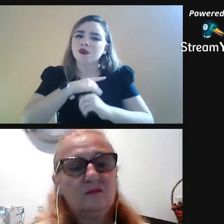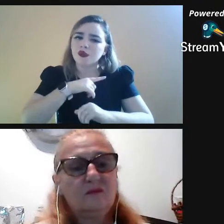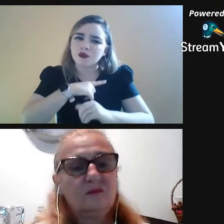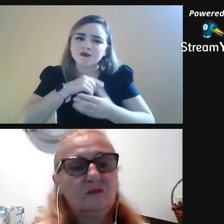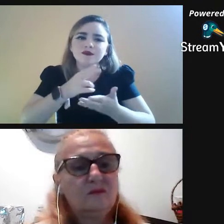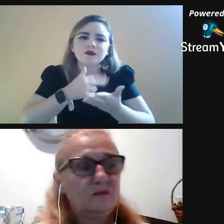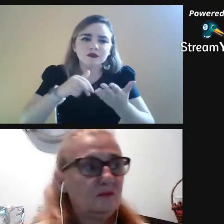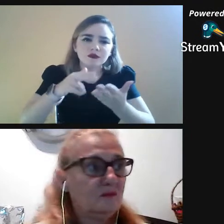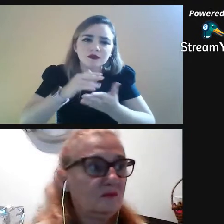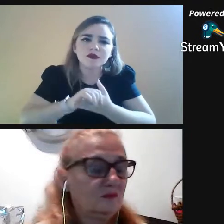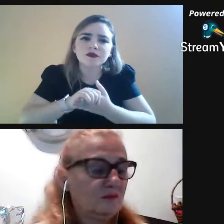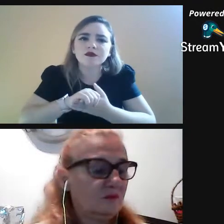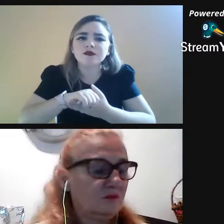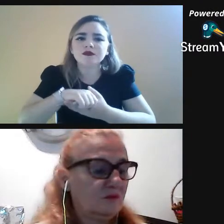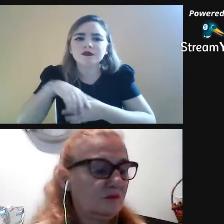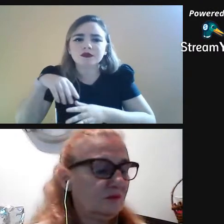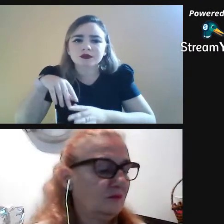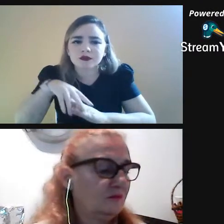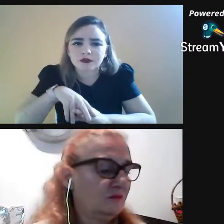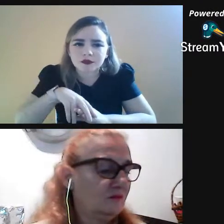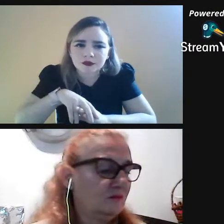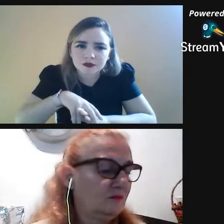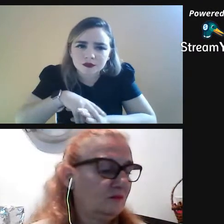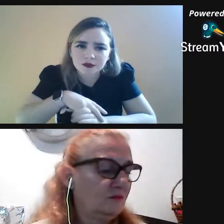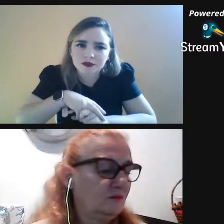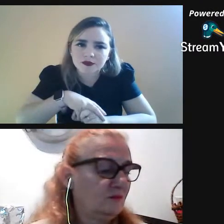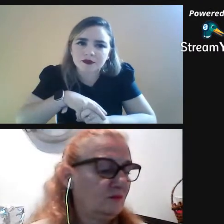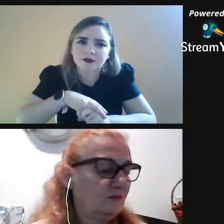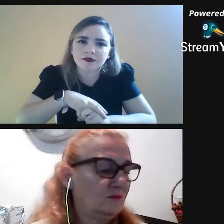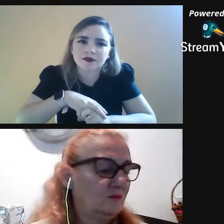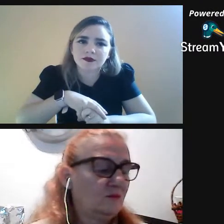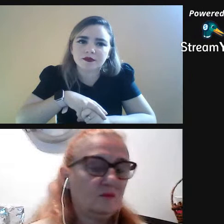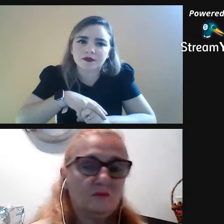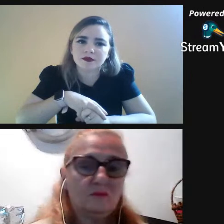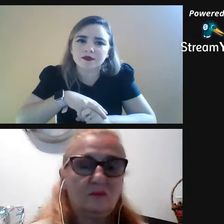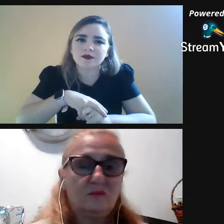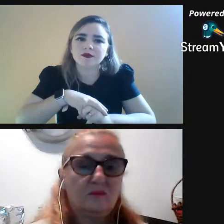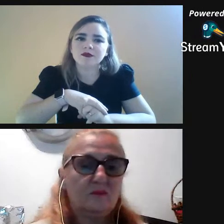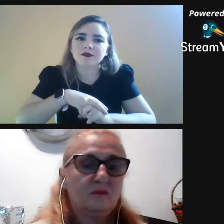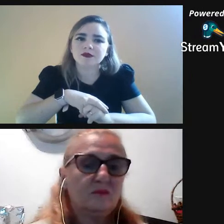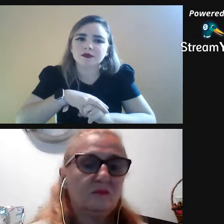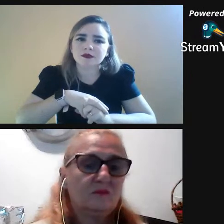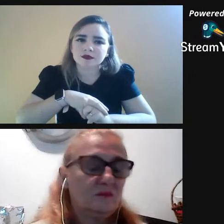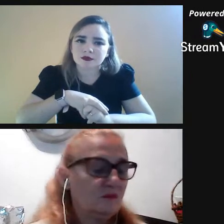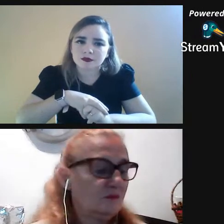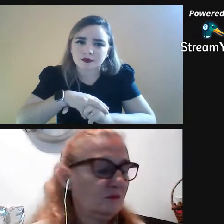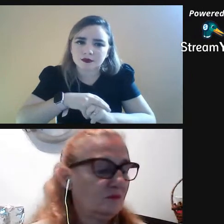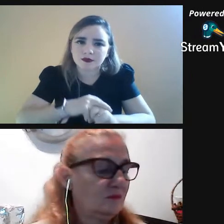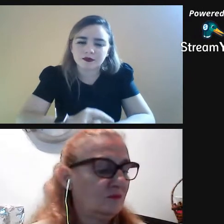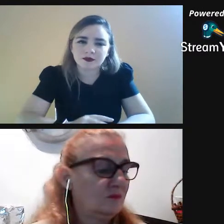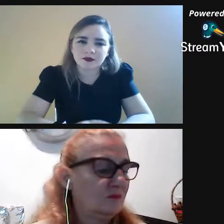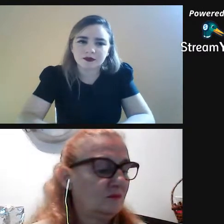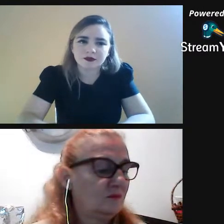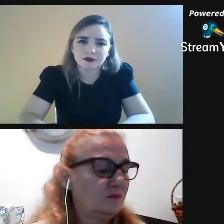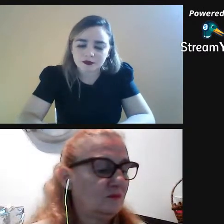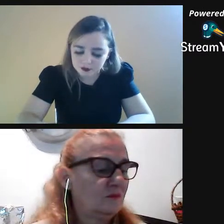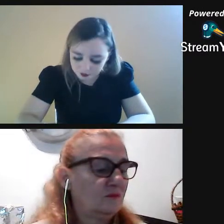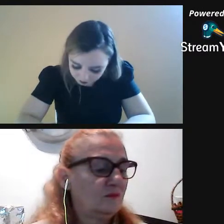sonora que eu conheço que trabalha com som da água, então a gente trabalha com o que está fazendo agora,